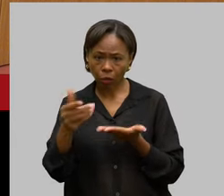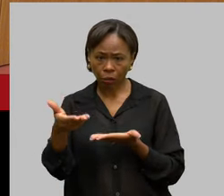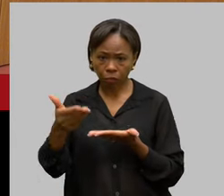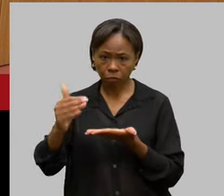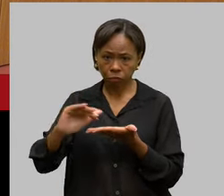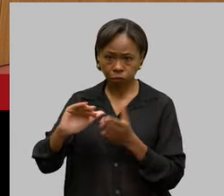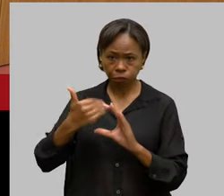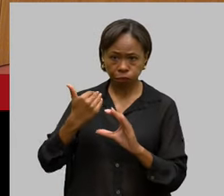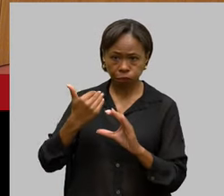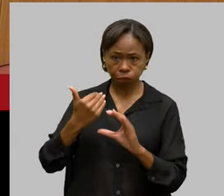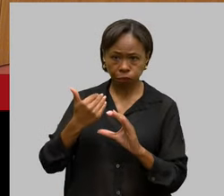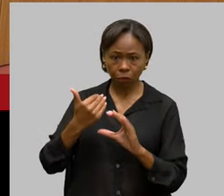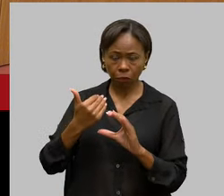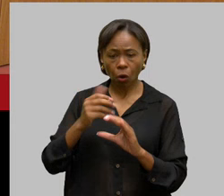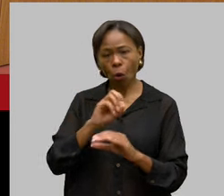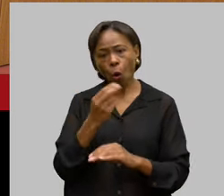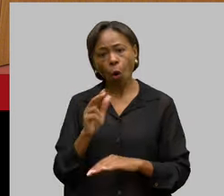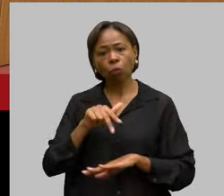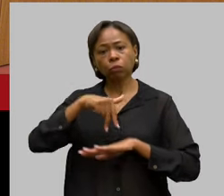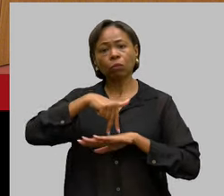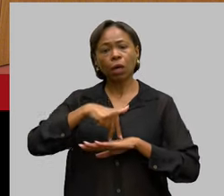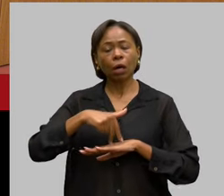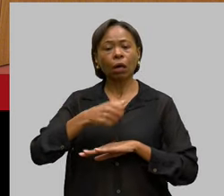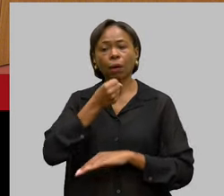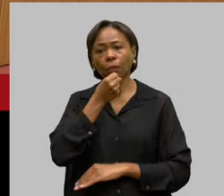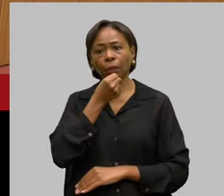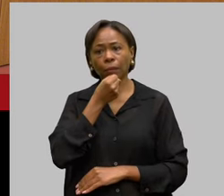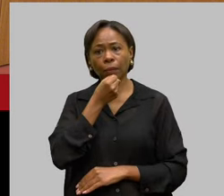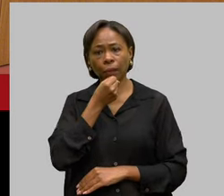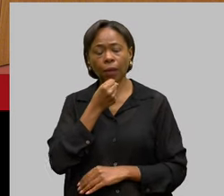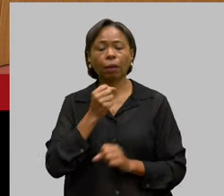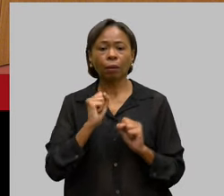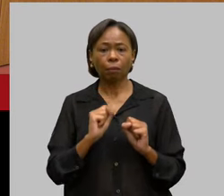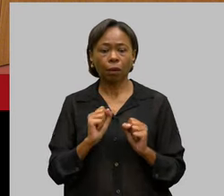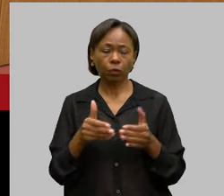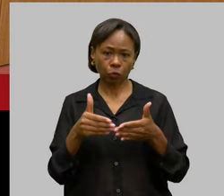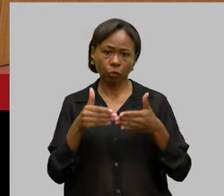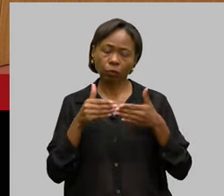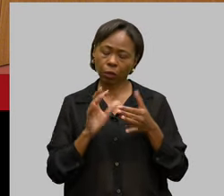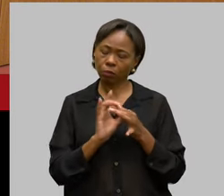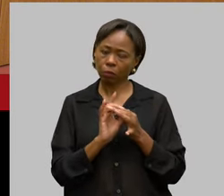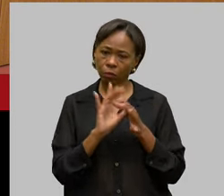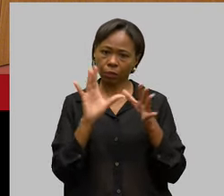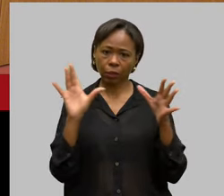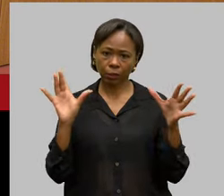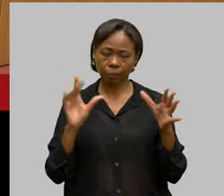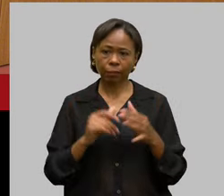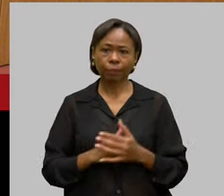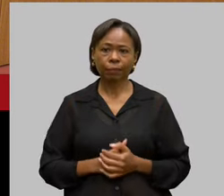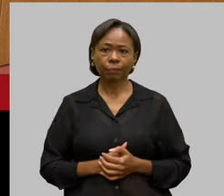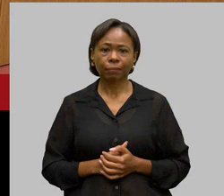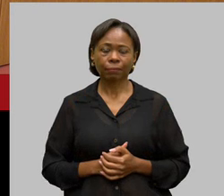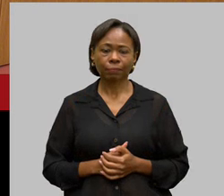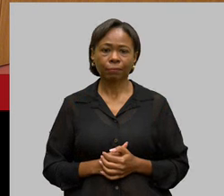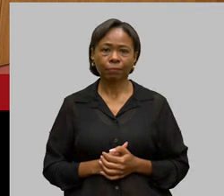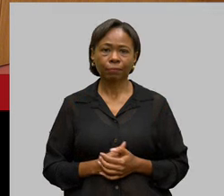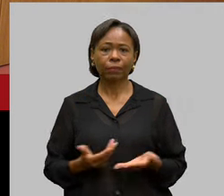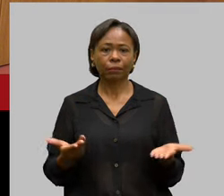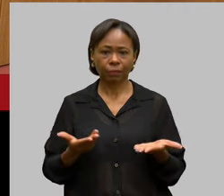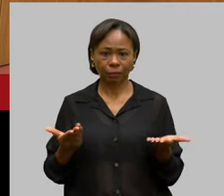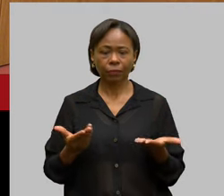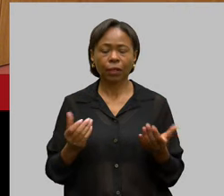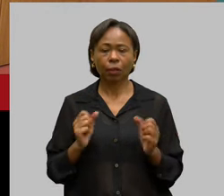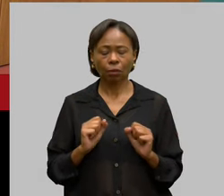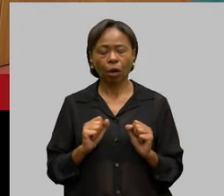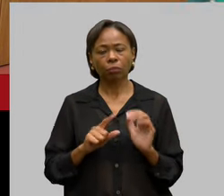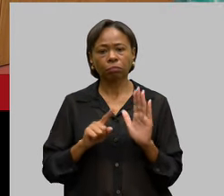alguém caso queira se manifestar pelo nosso microfone por favor fique à vontade esse é o momento para Os